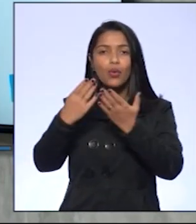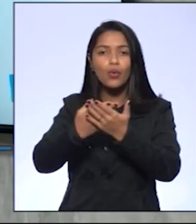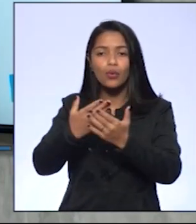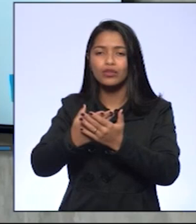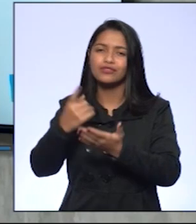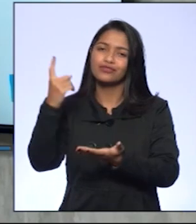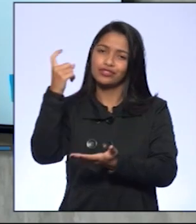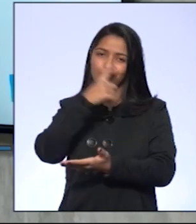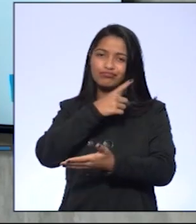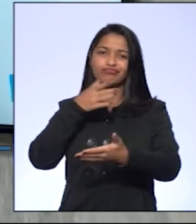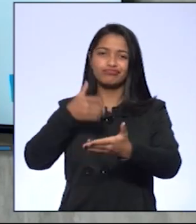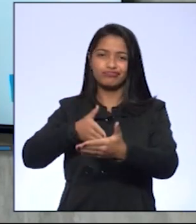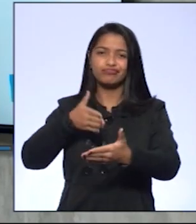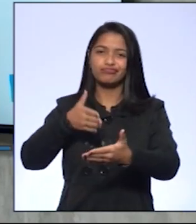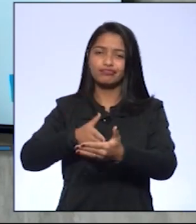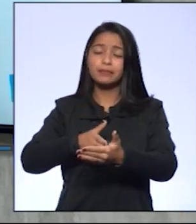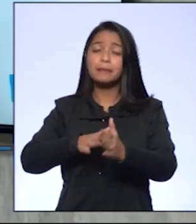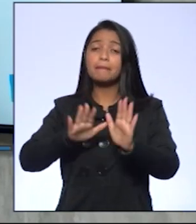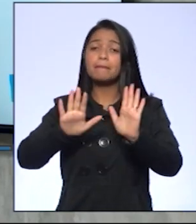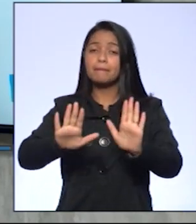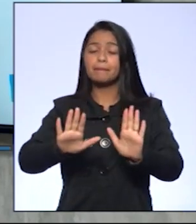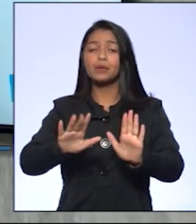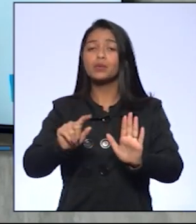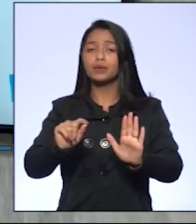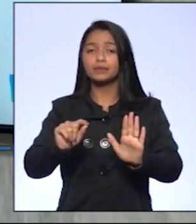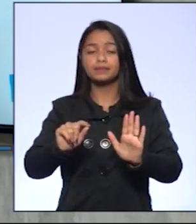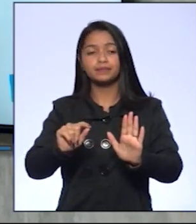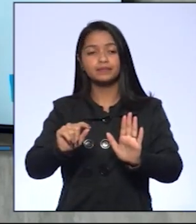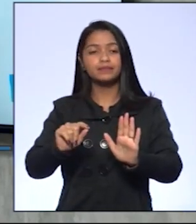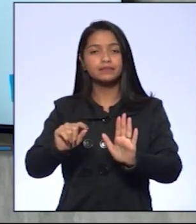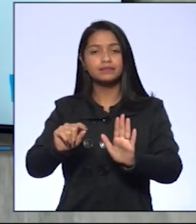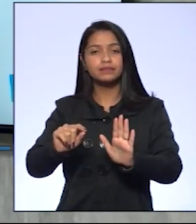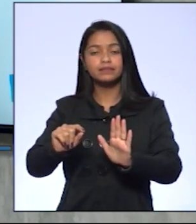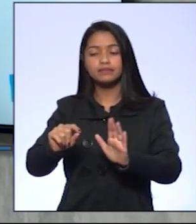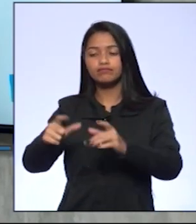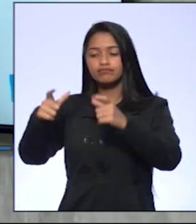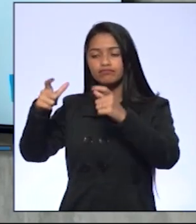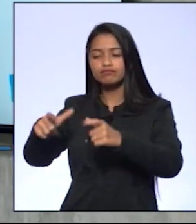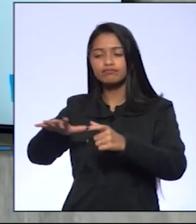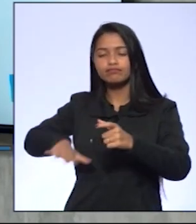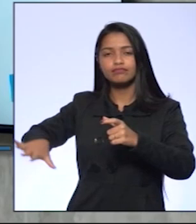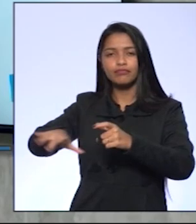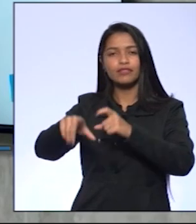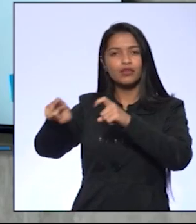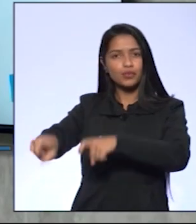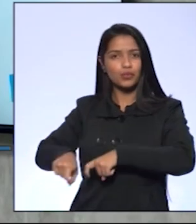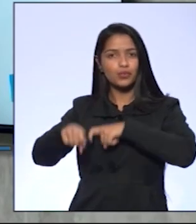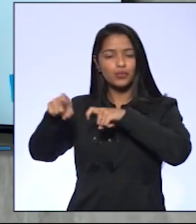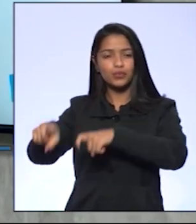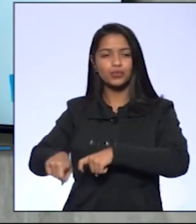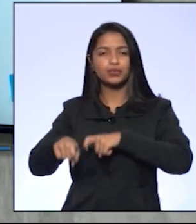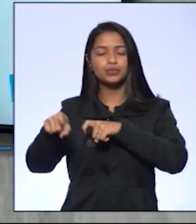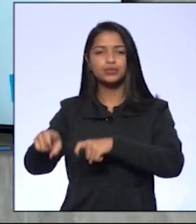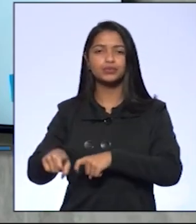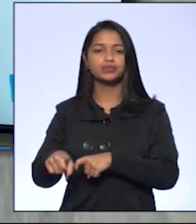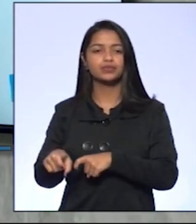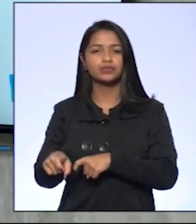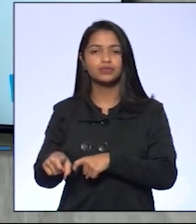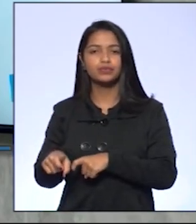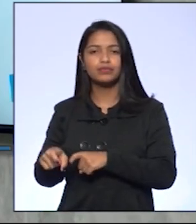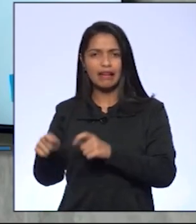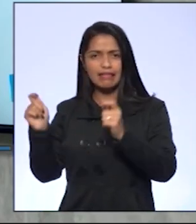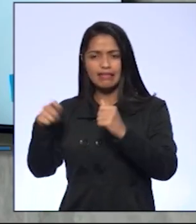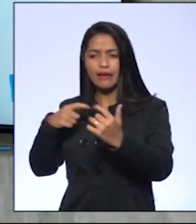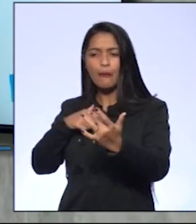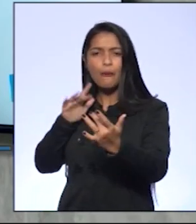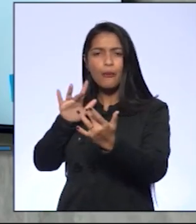escola, mas também porque no campo as pessoas elas tinham uma condição de troca muito menor do que